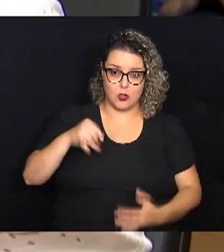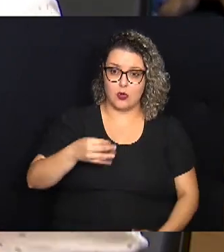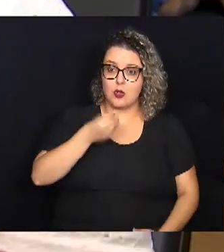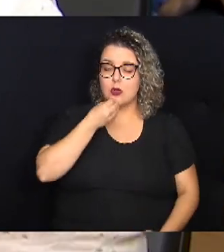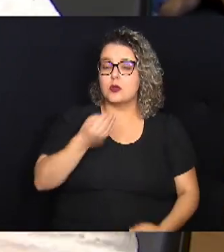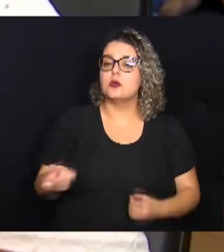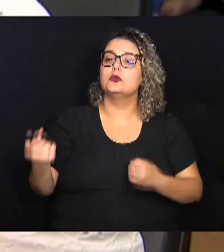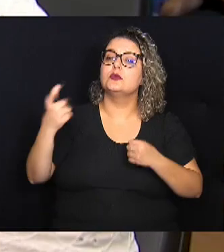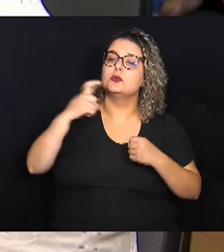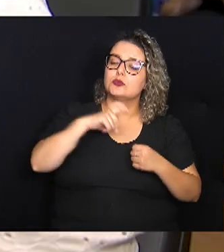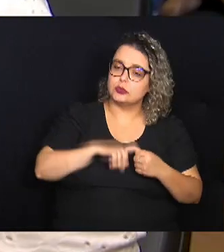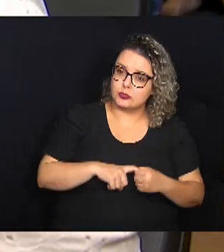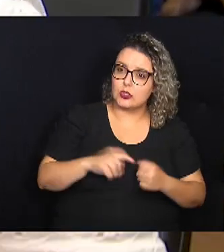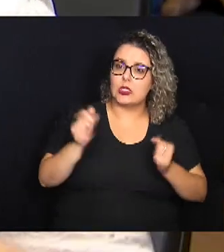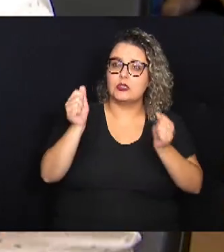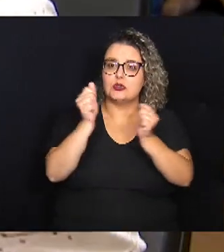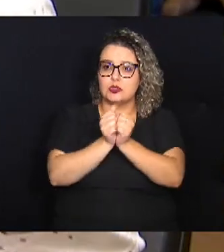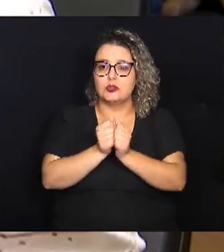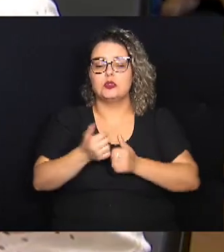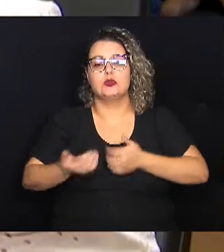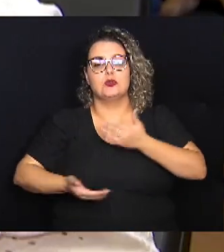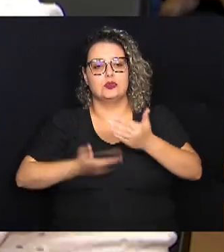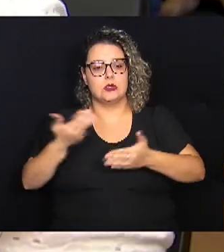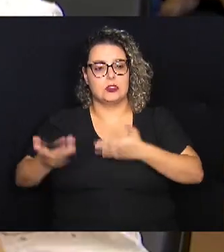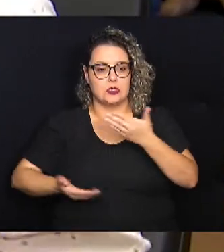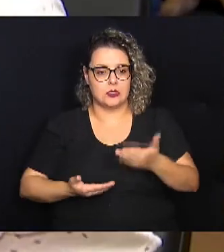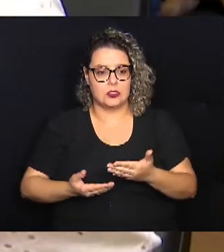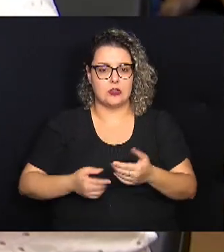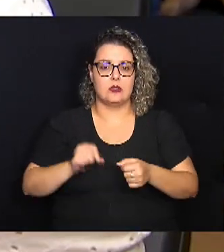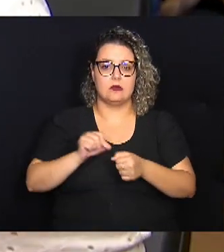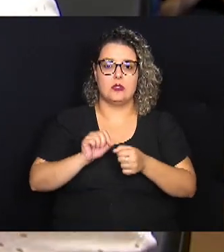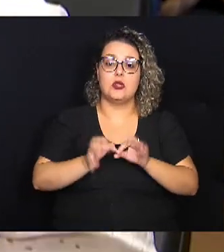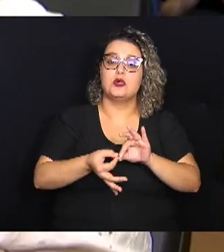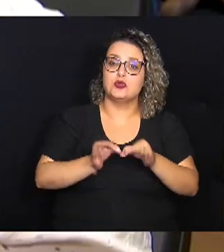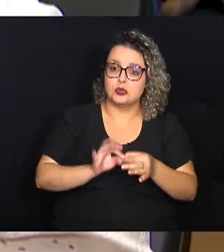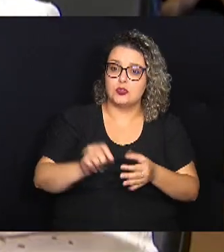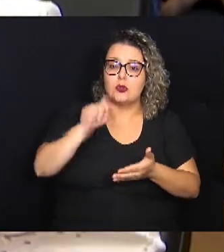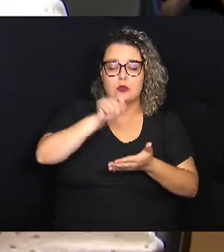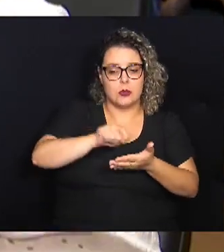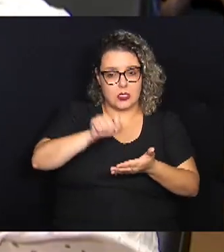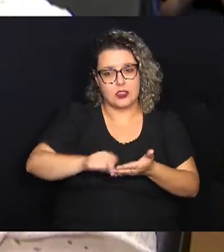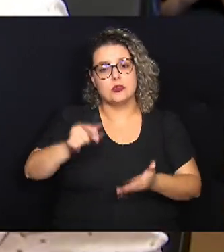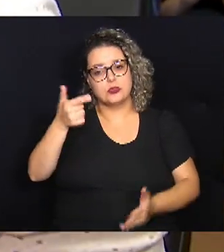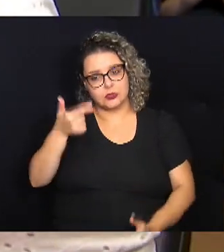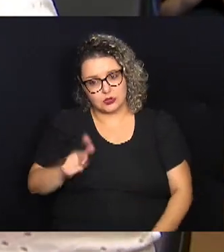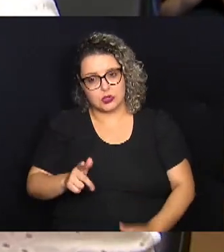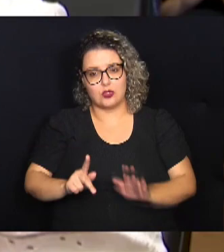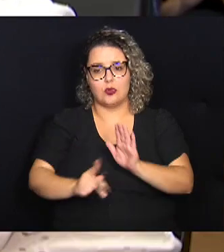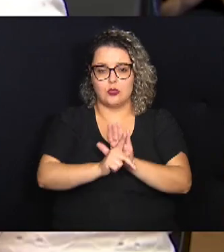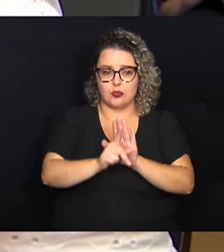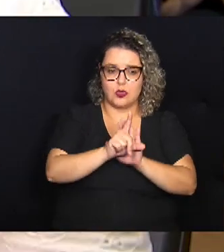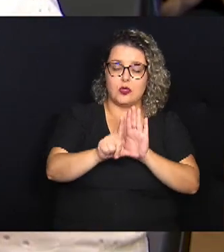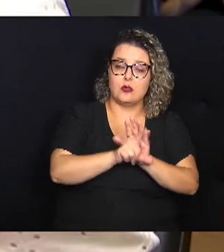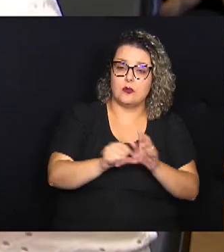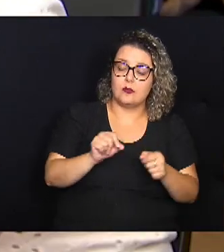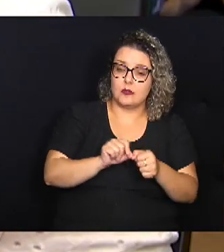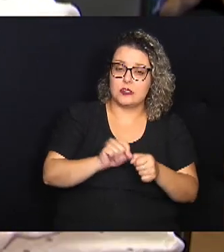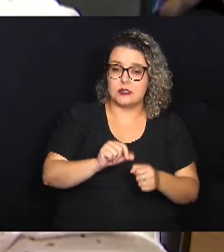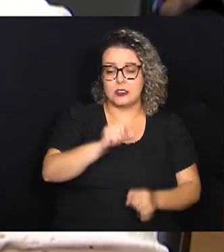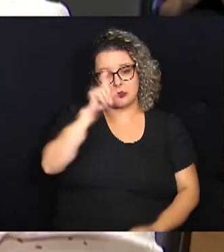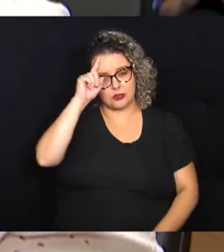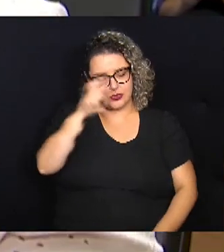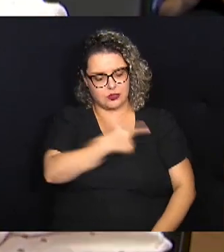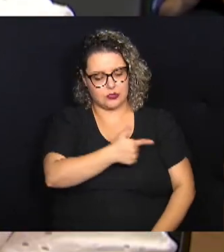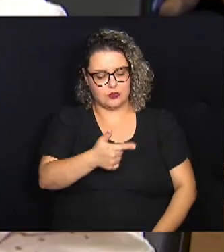retornam para, junto com esses servidores, fazerem uma oficina para reescreverem o projeto de lei que eles fizeram no dia 22, ou então para